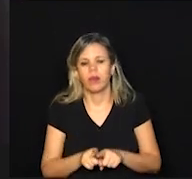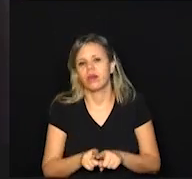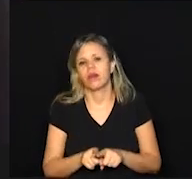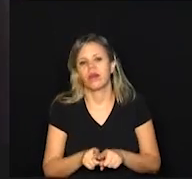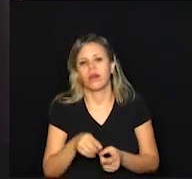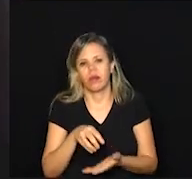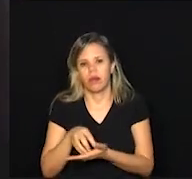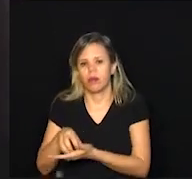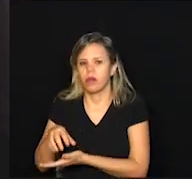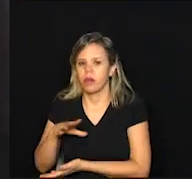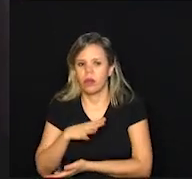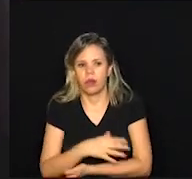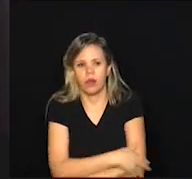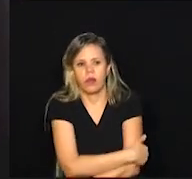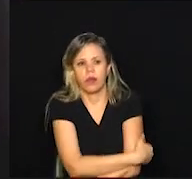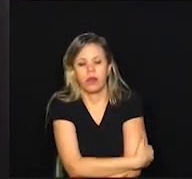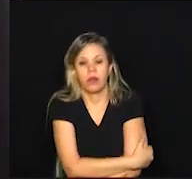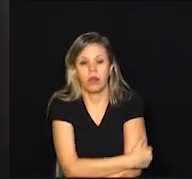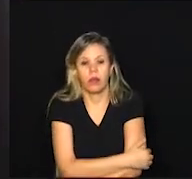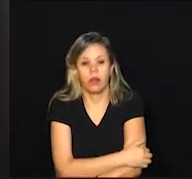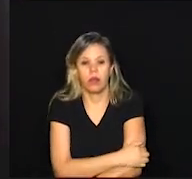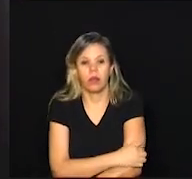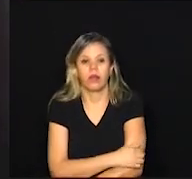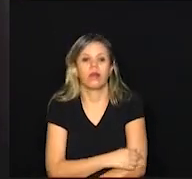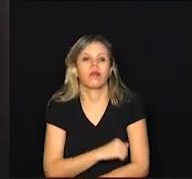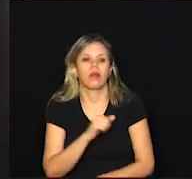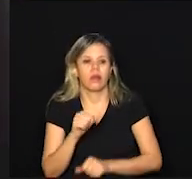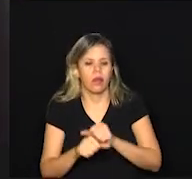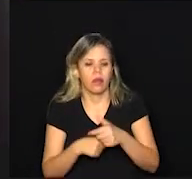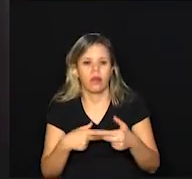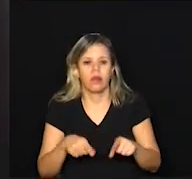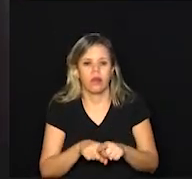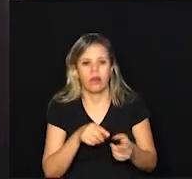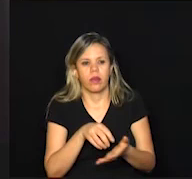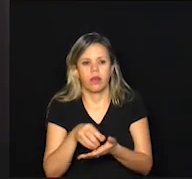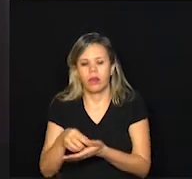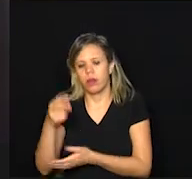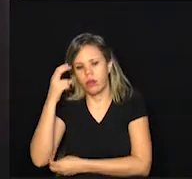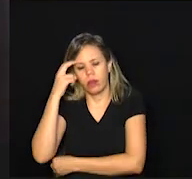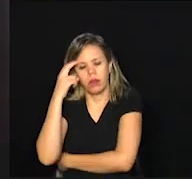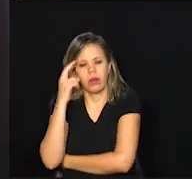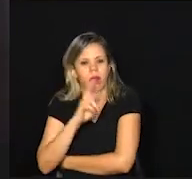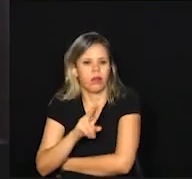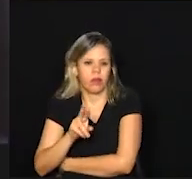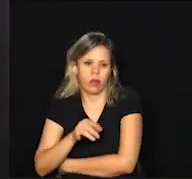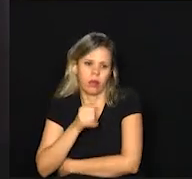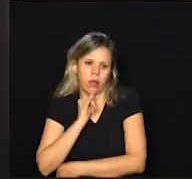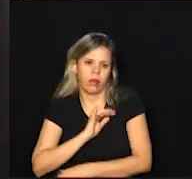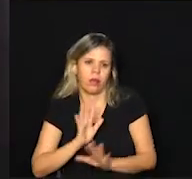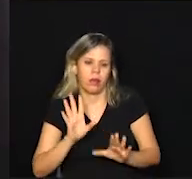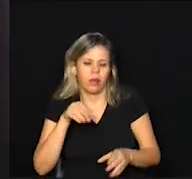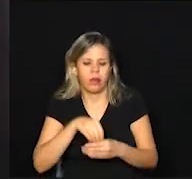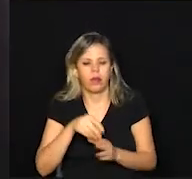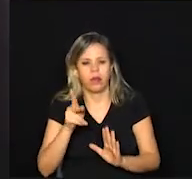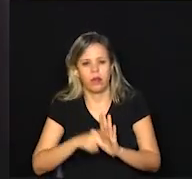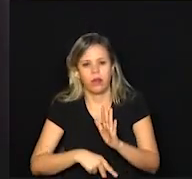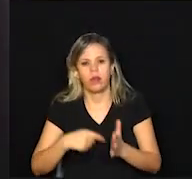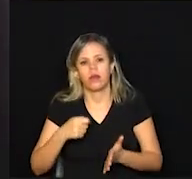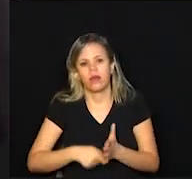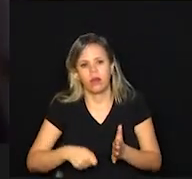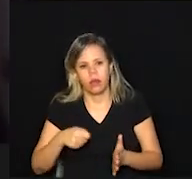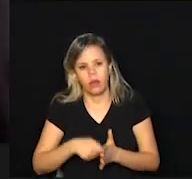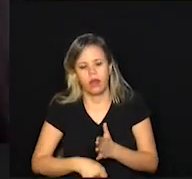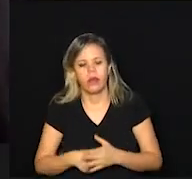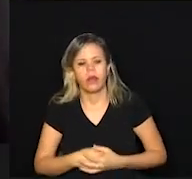determinado setor da cidade né então esse estrangulamento dos espaços culturais não é à toa dentro de um projeto político